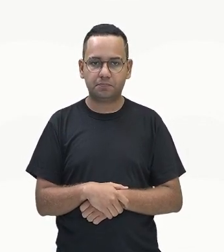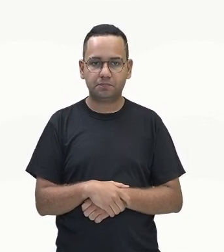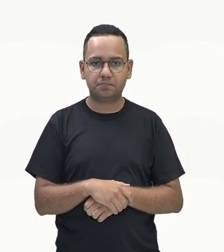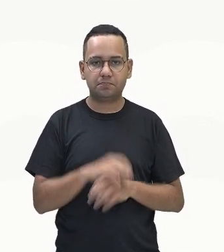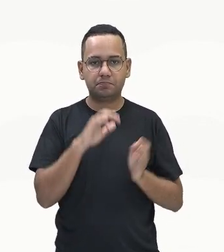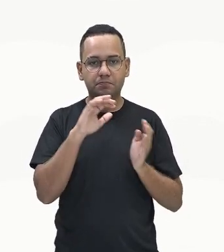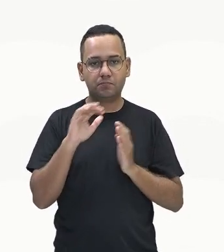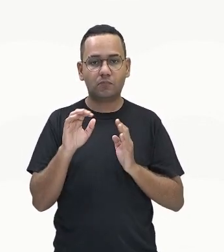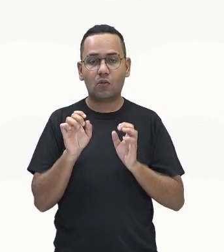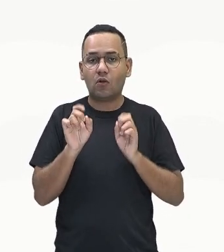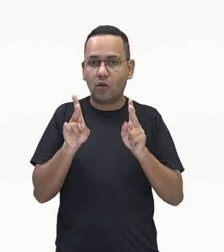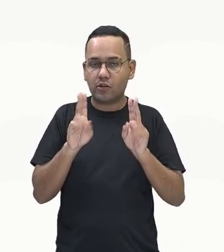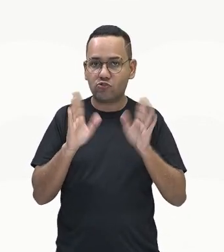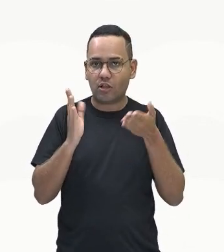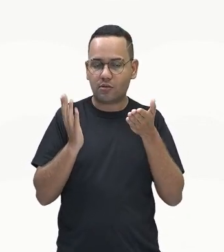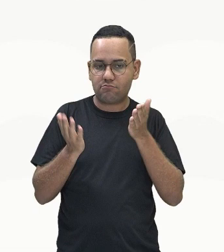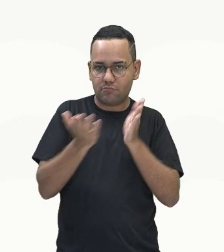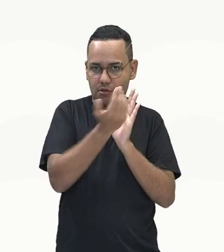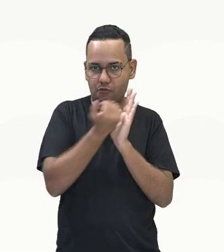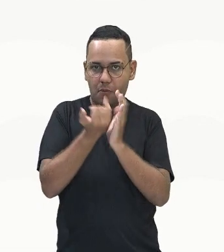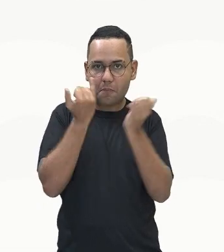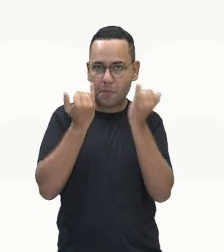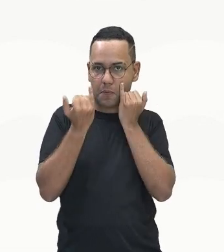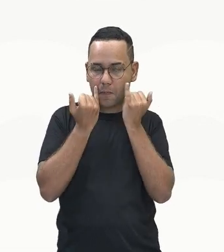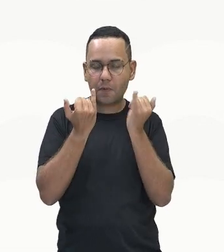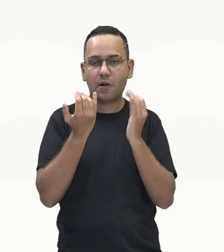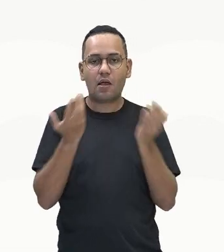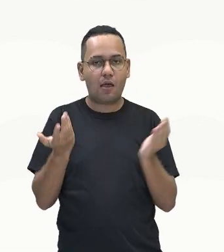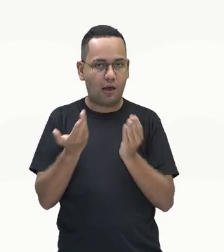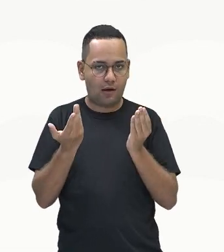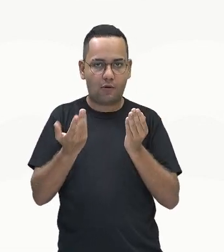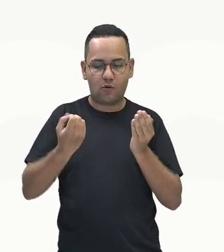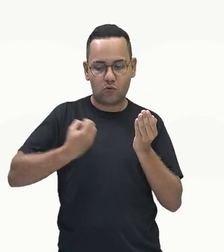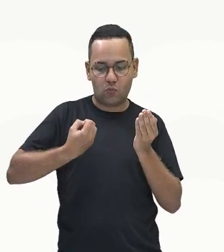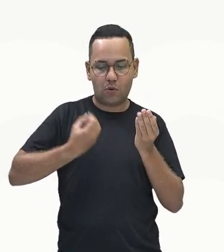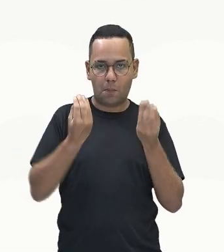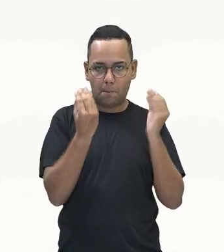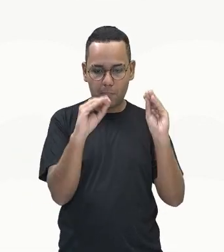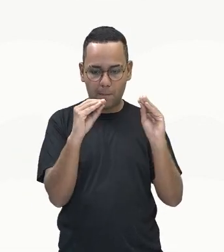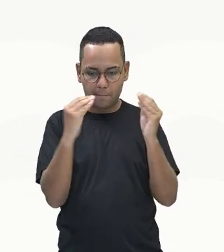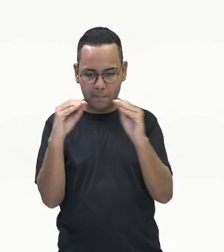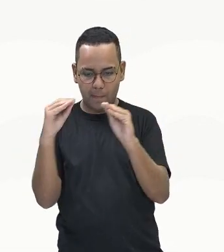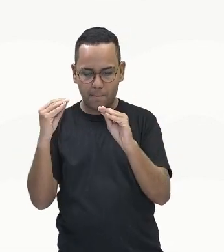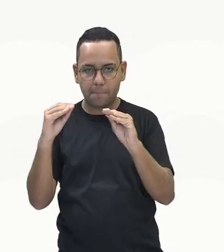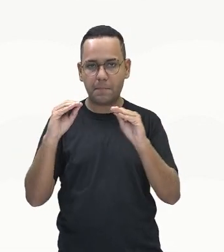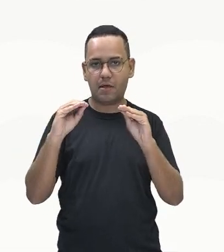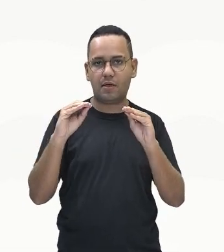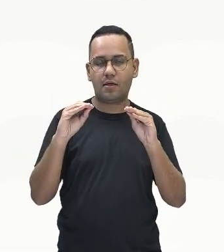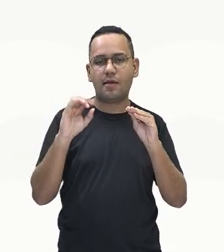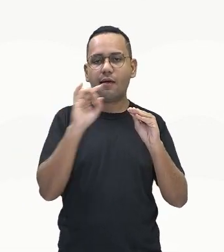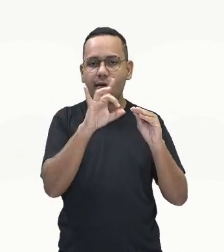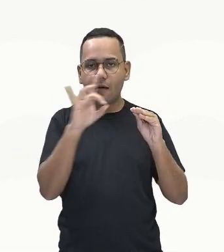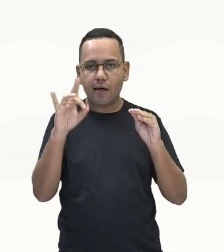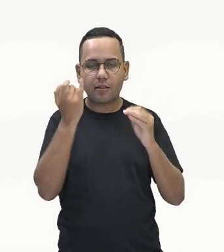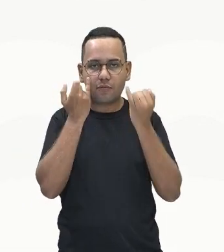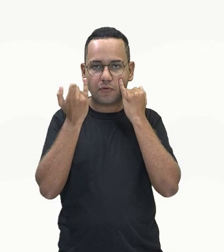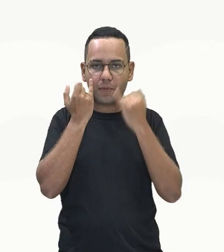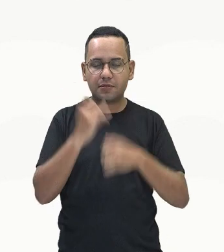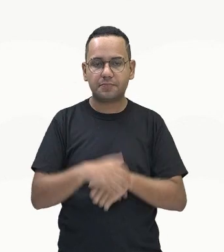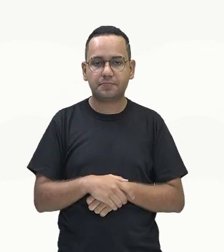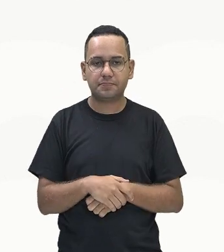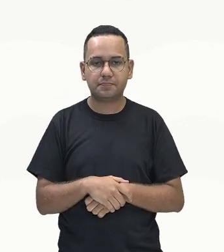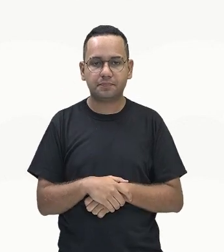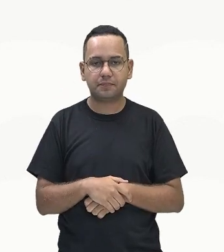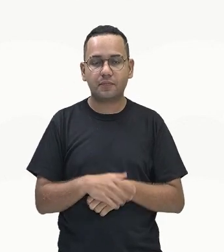então, os nossos dados, a gente vai aplicar propriamente dito na nossa fórmula, né? A fórmula que calcula aí os juros compostos.